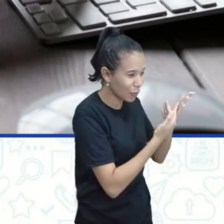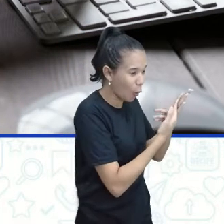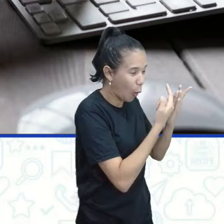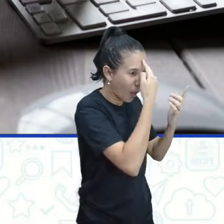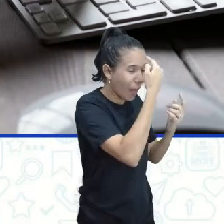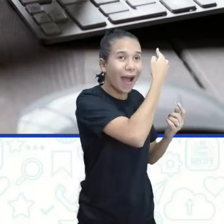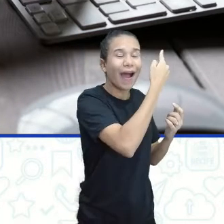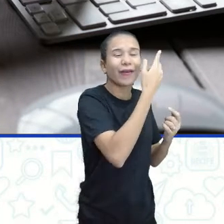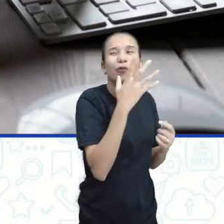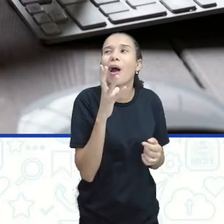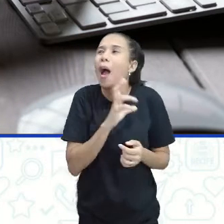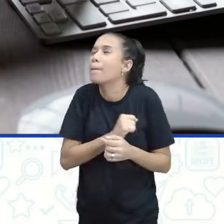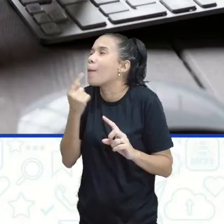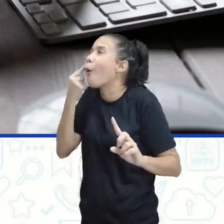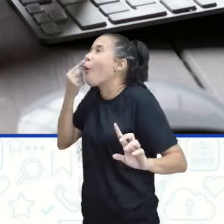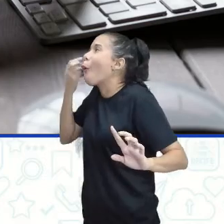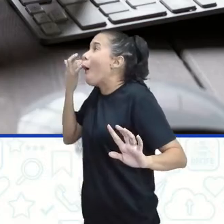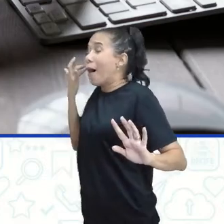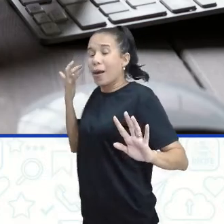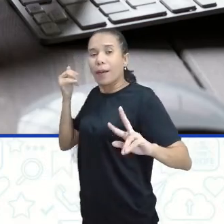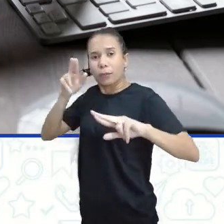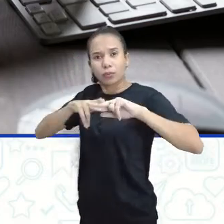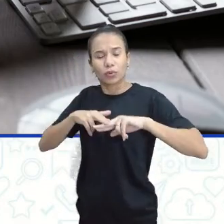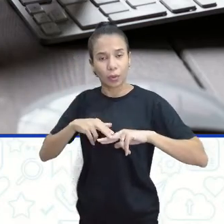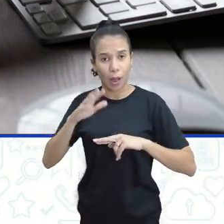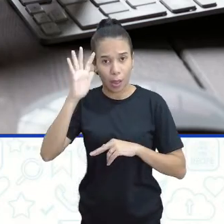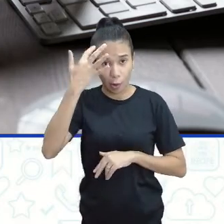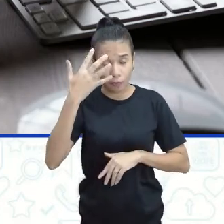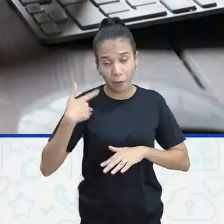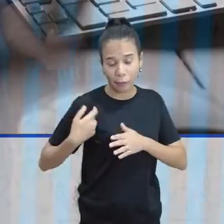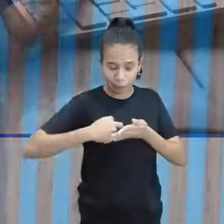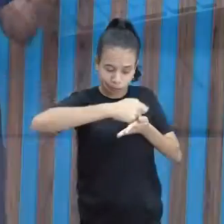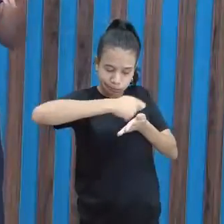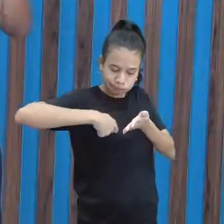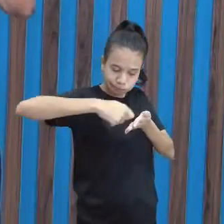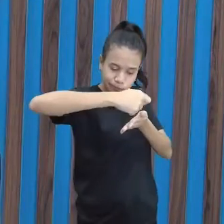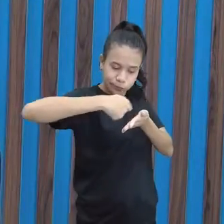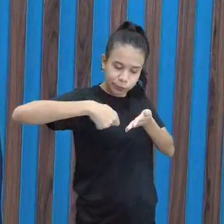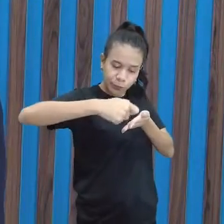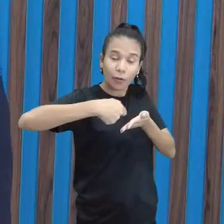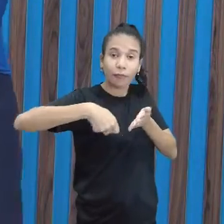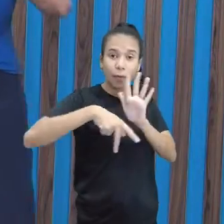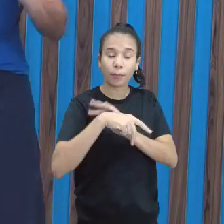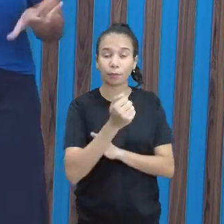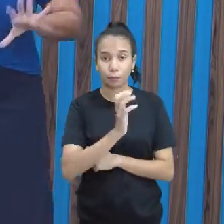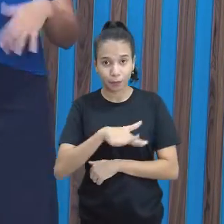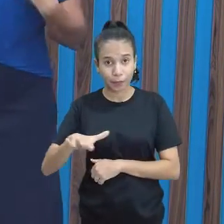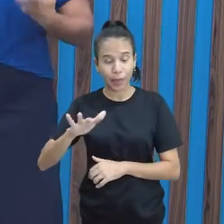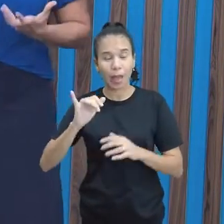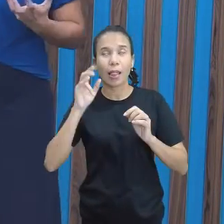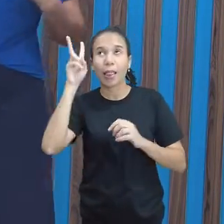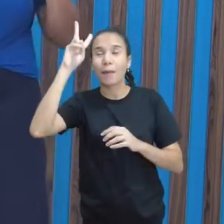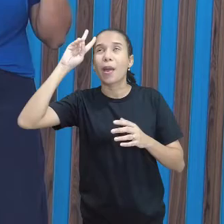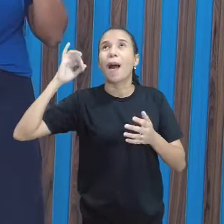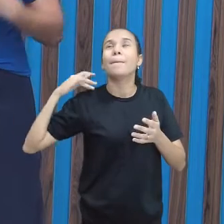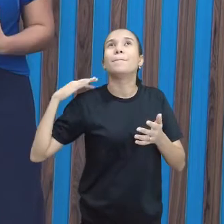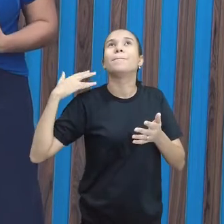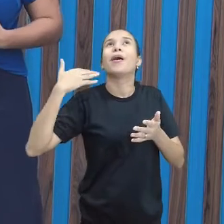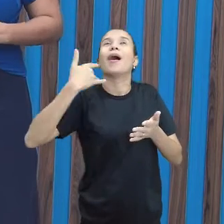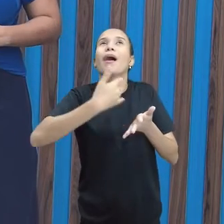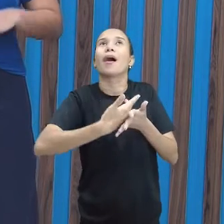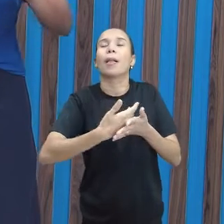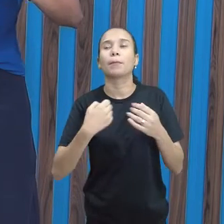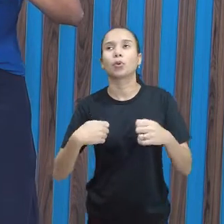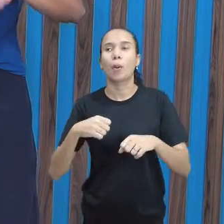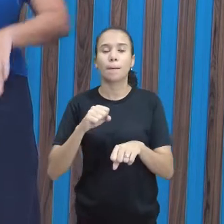avós amorosos. Então, quando ela decidiu contar a sua história, a sua infância, foi necessário que ela